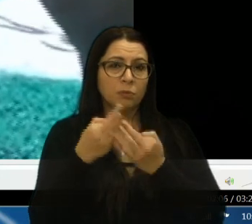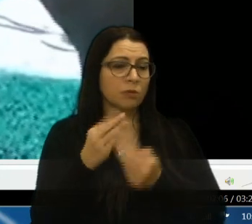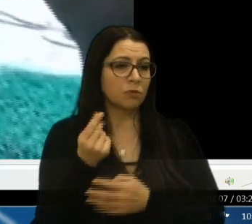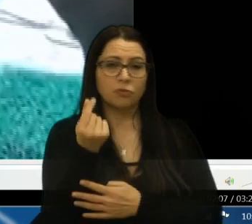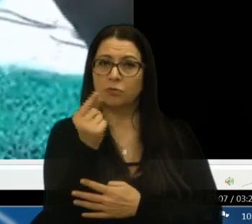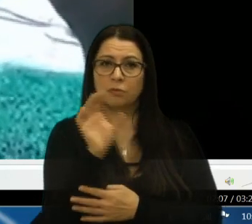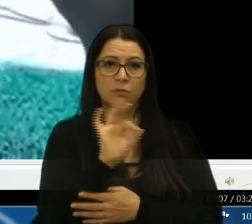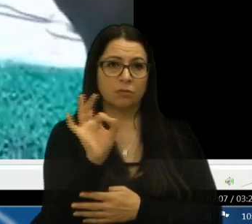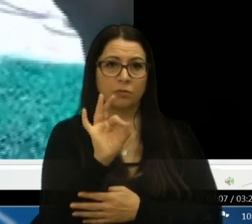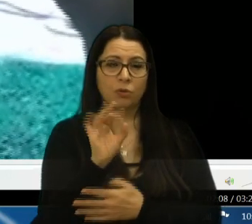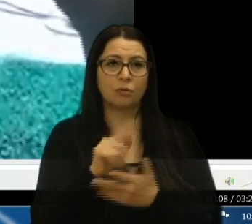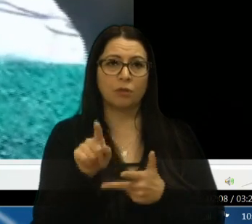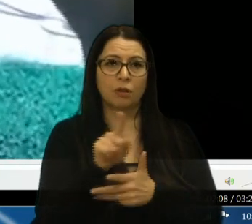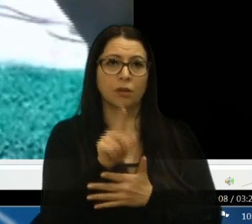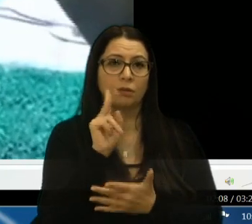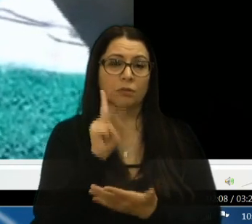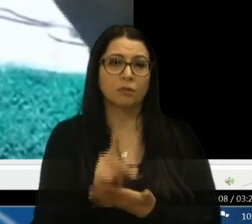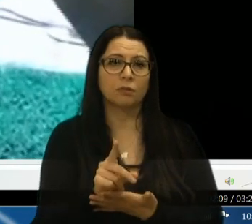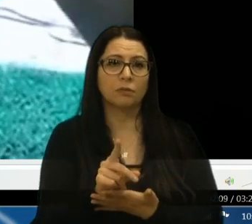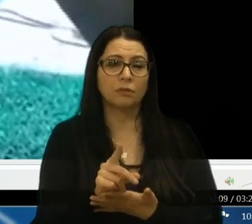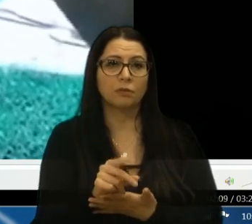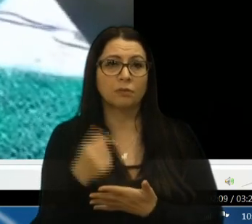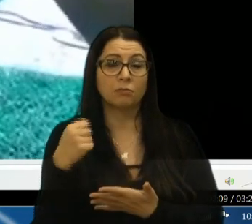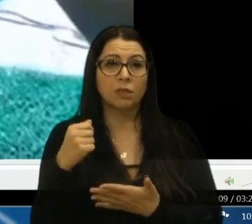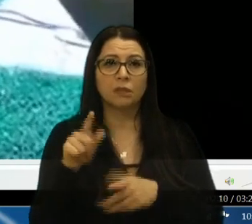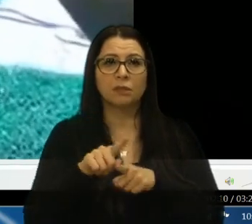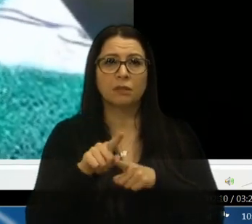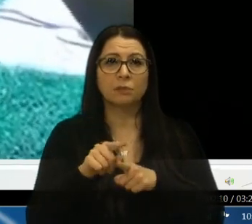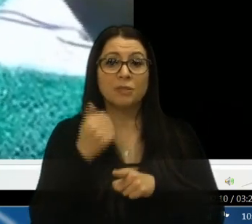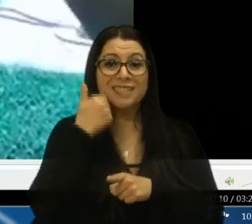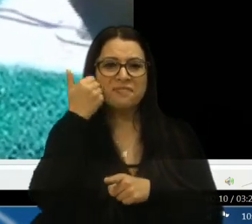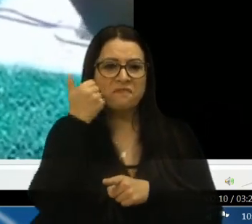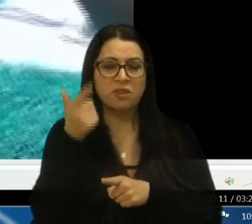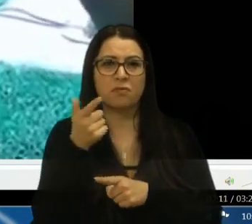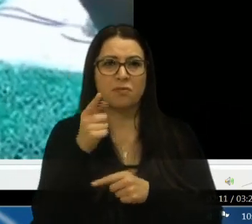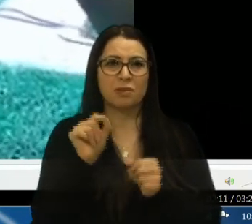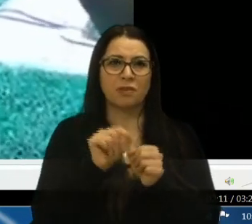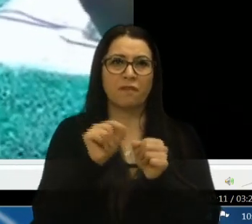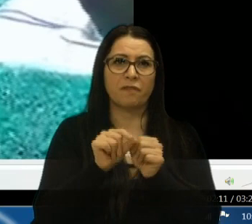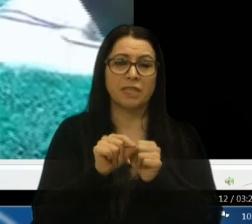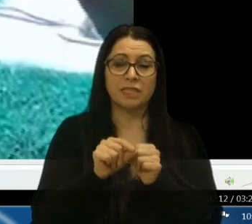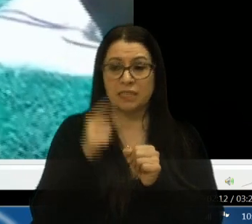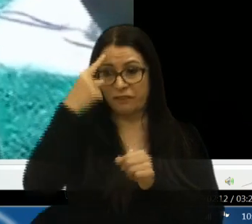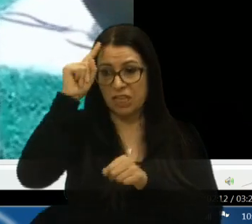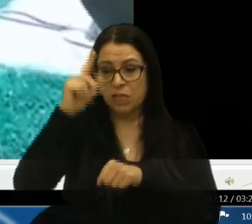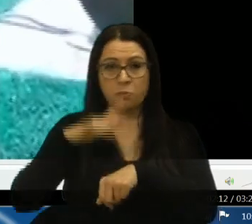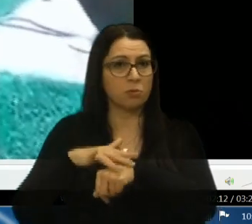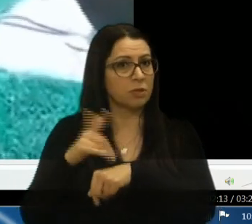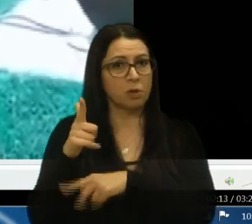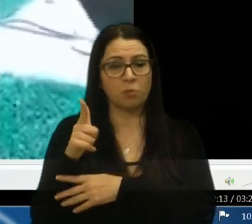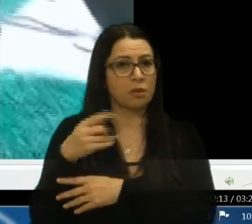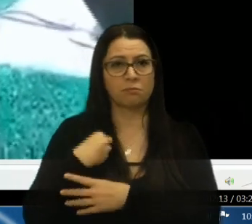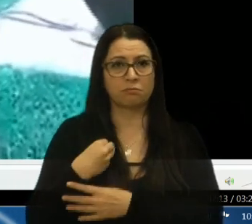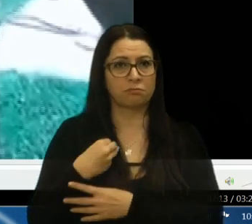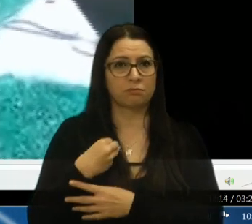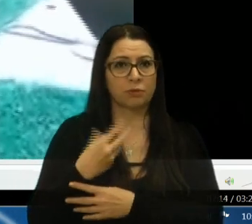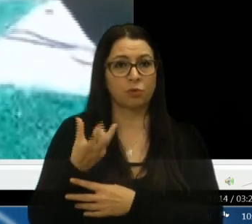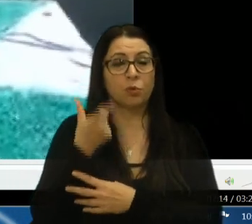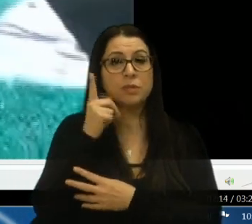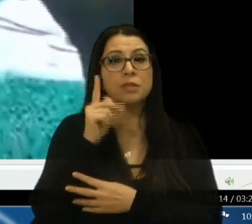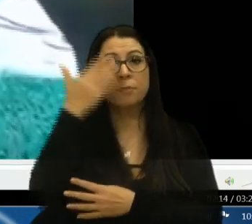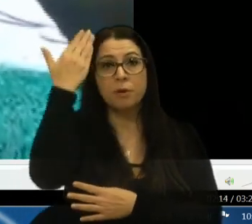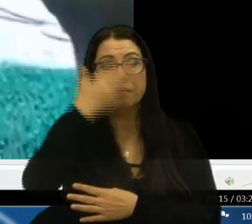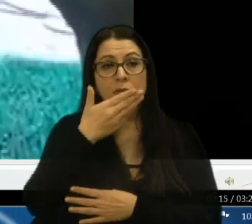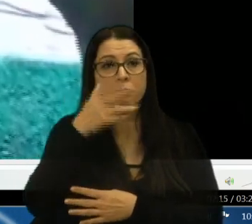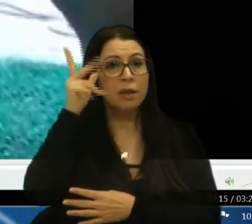nem nada. Mas provar sem vergonha aí, ó, que estão criando essas doenças que não existem. Eu só quero conseguir provar que a